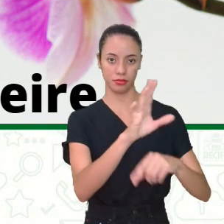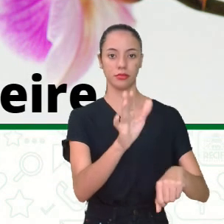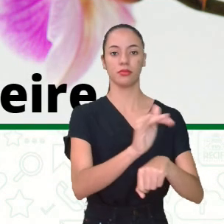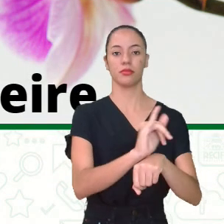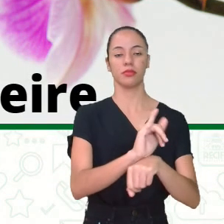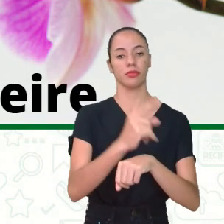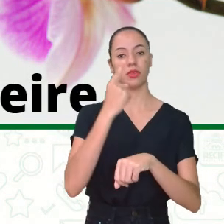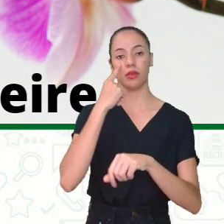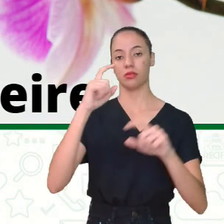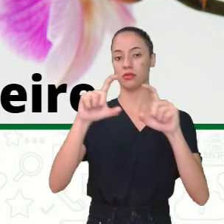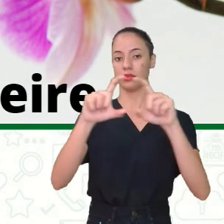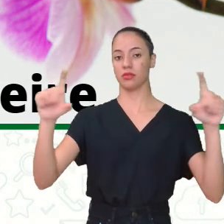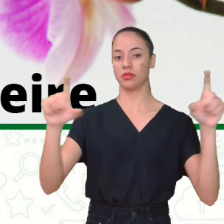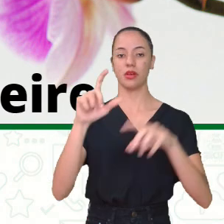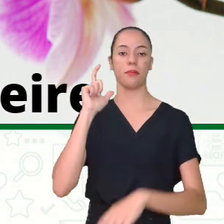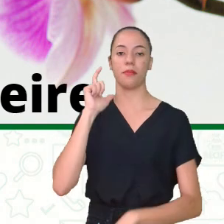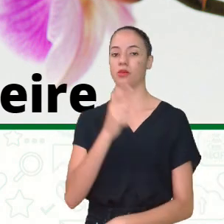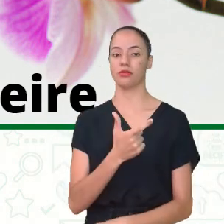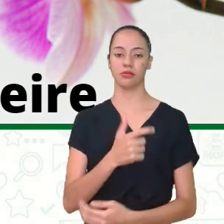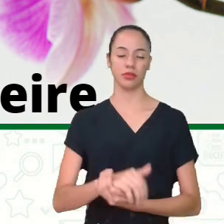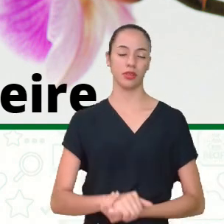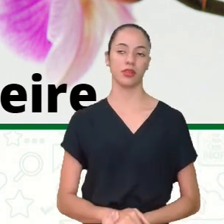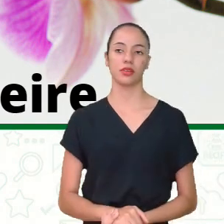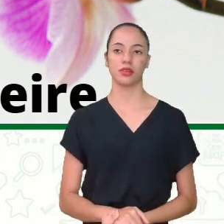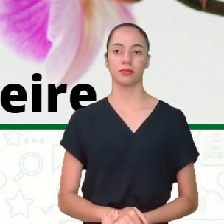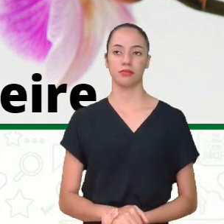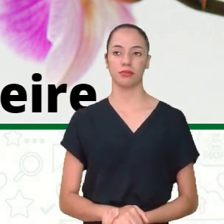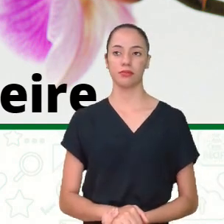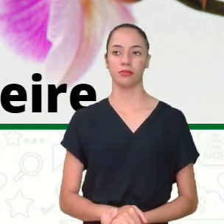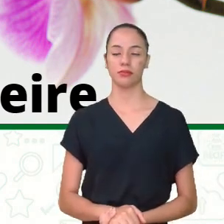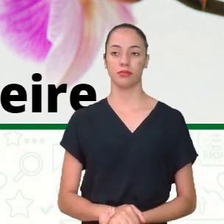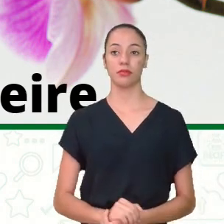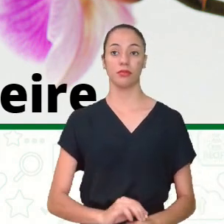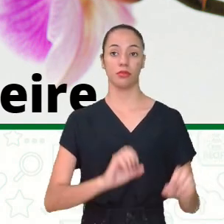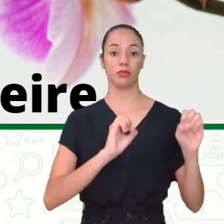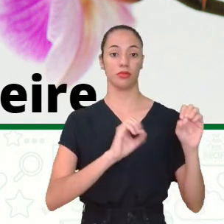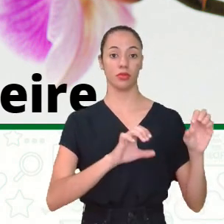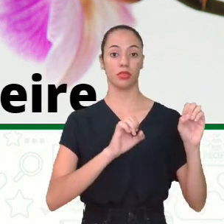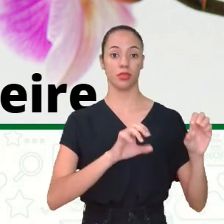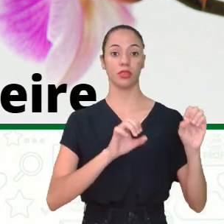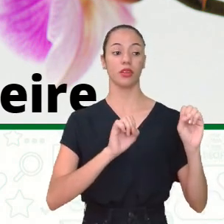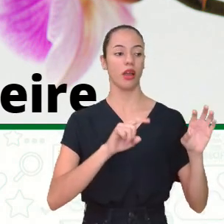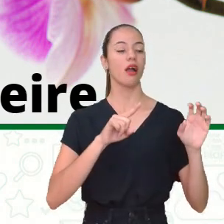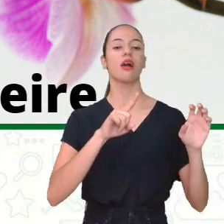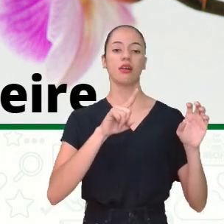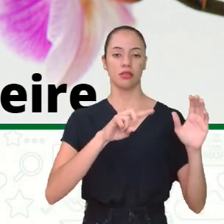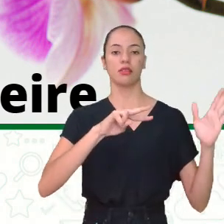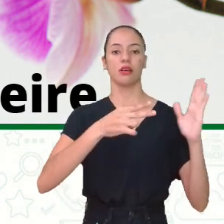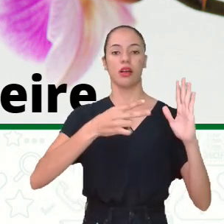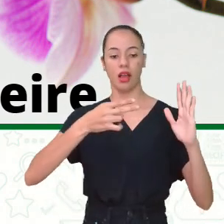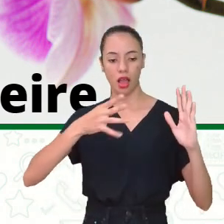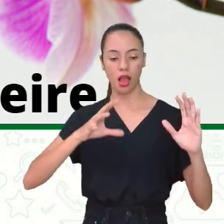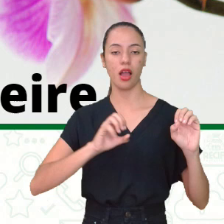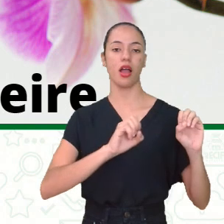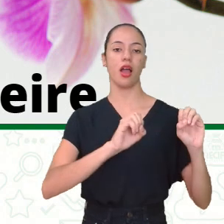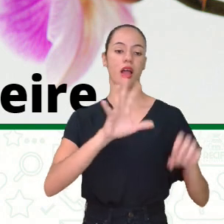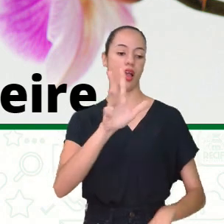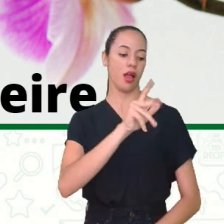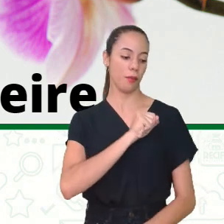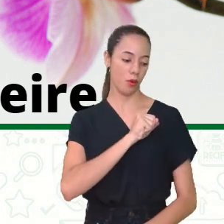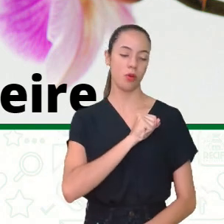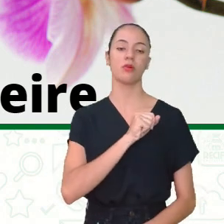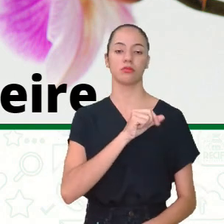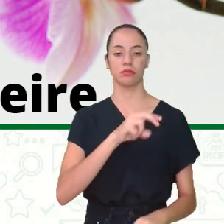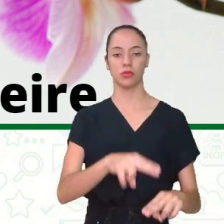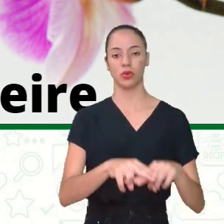essa frase de Paulo Freire. A educação é um ato de amor, por isso um ato de